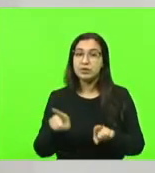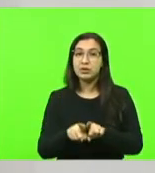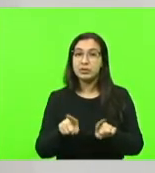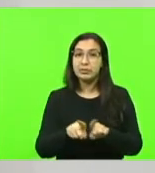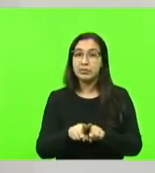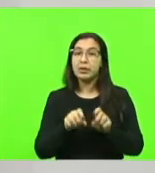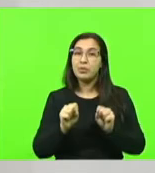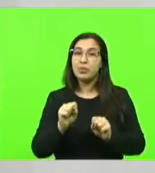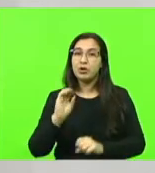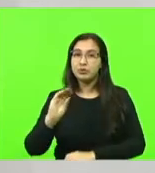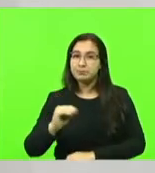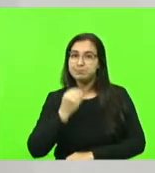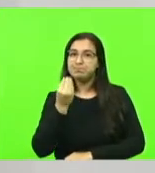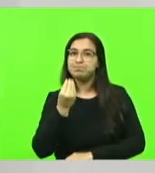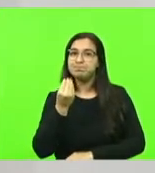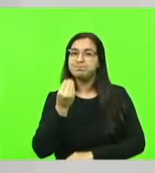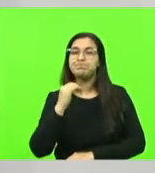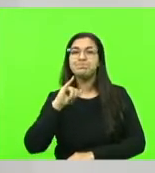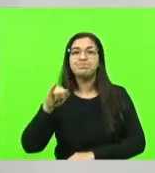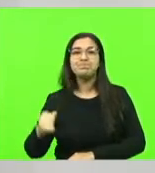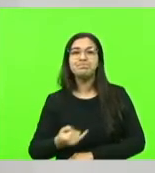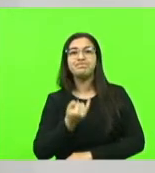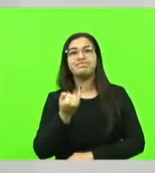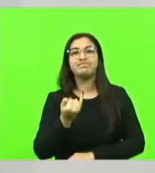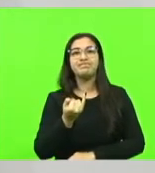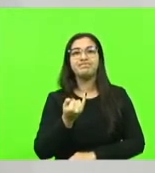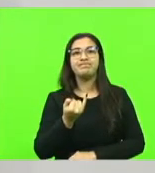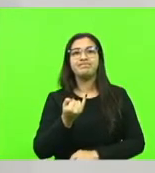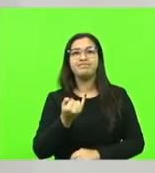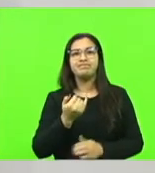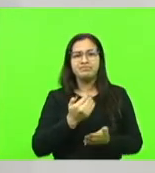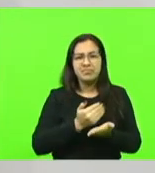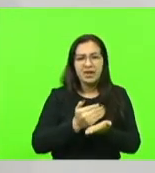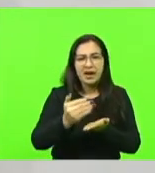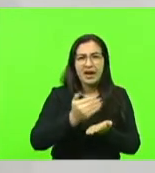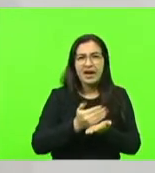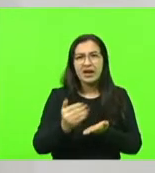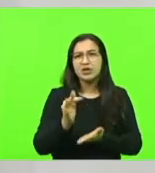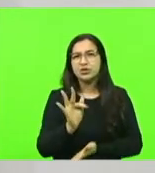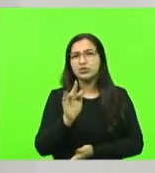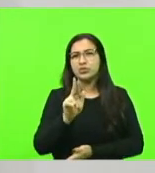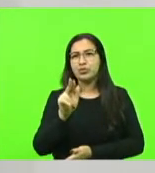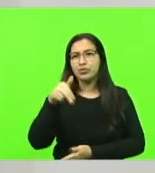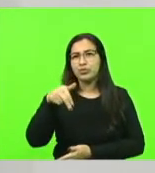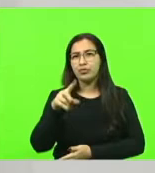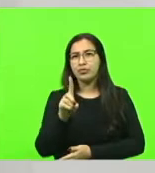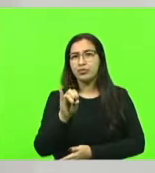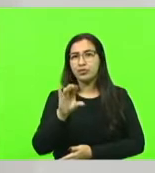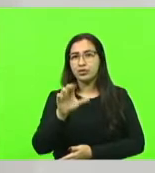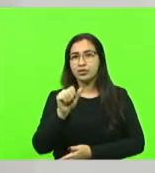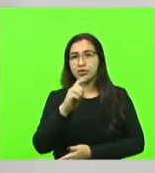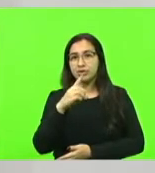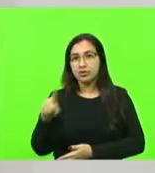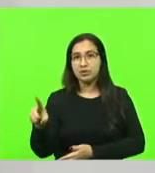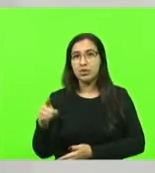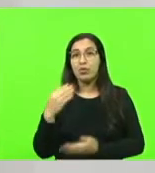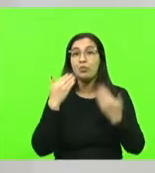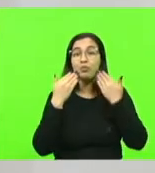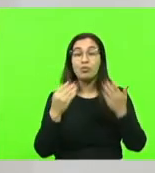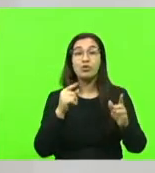resíduos de fundição, e agora nos trouxe um projeto, um estudo